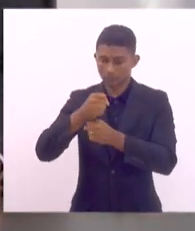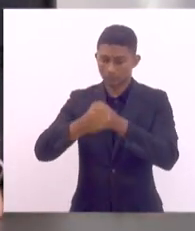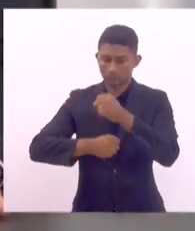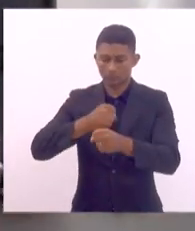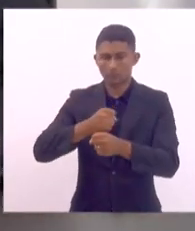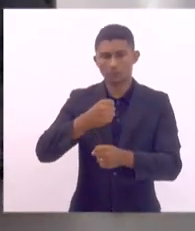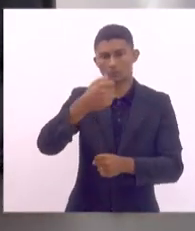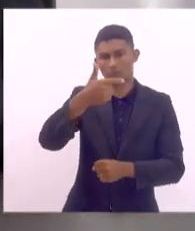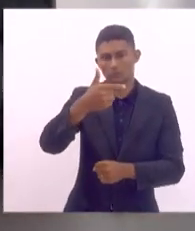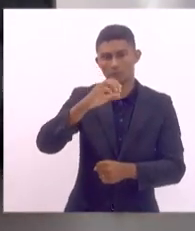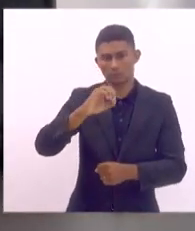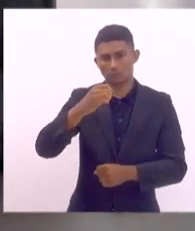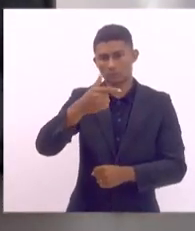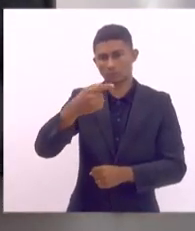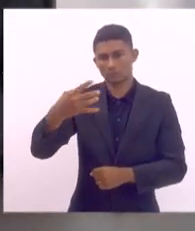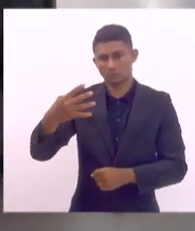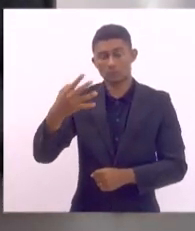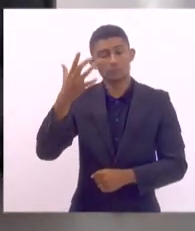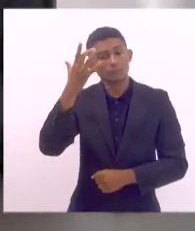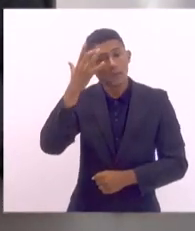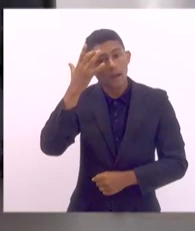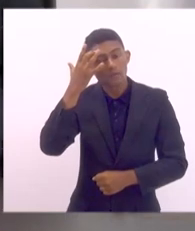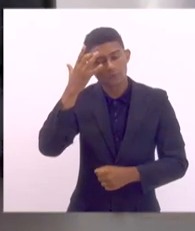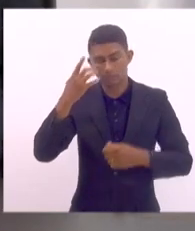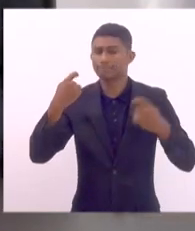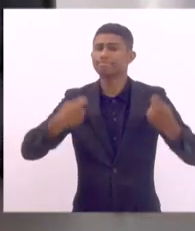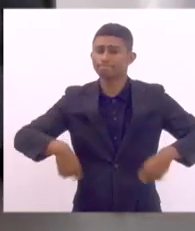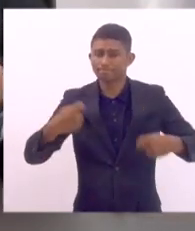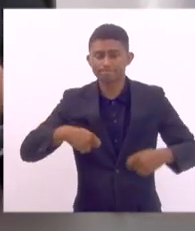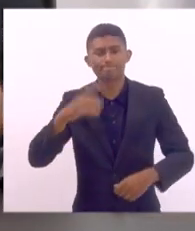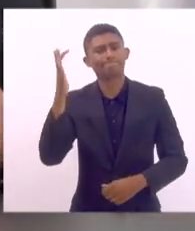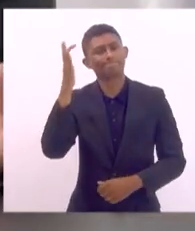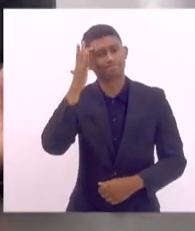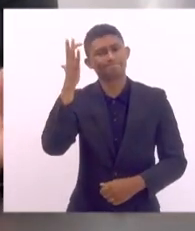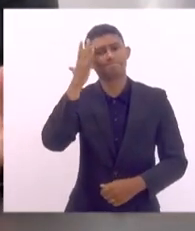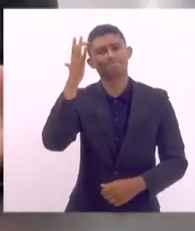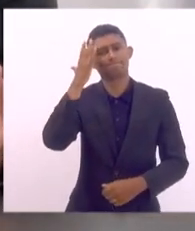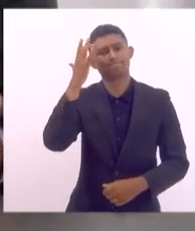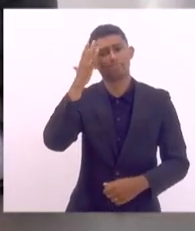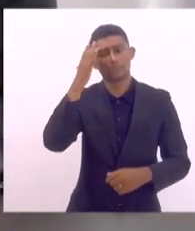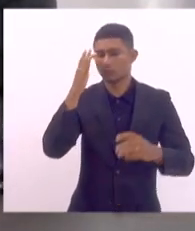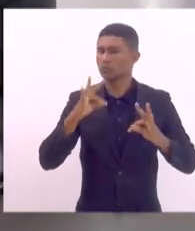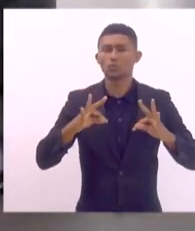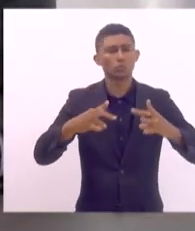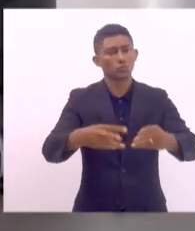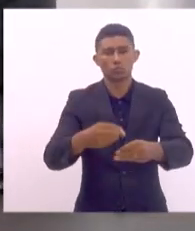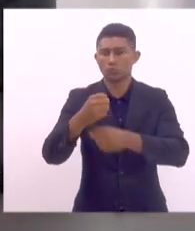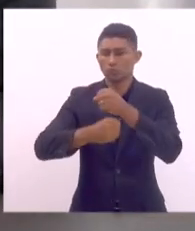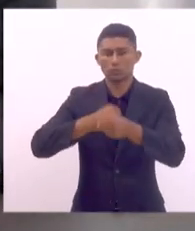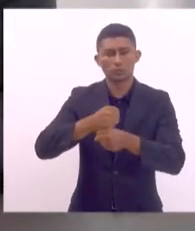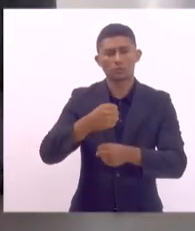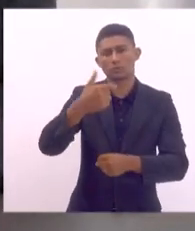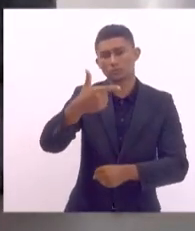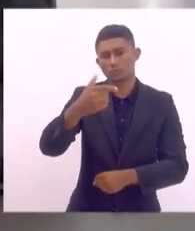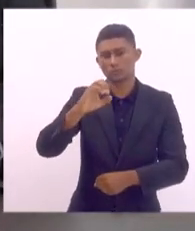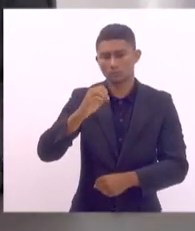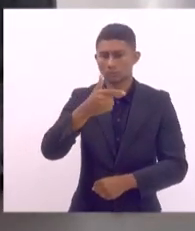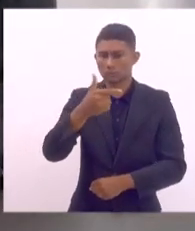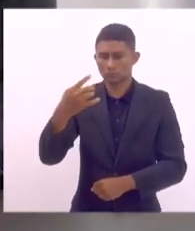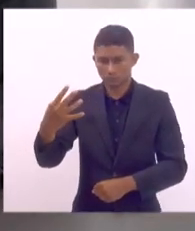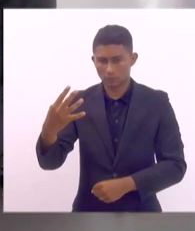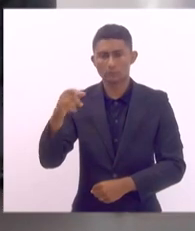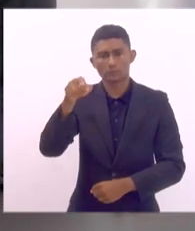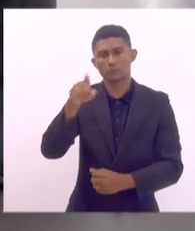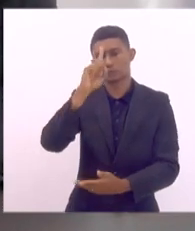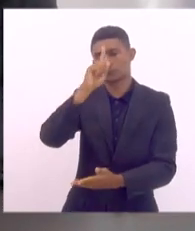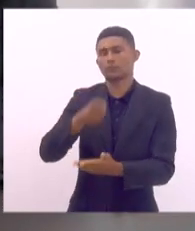outra. Eu acho que o bom senso deveria modular tudo para 2024, para que a gente pudesse chegar... O